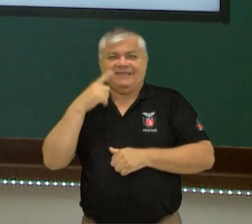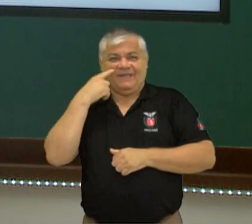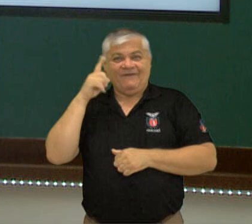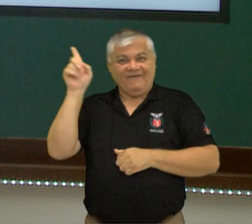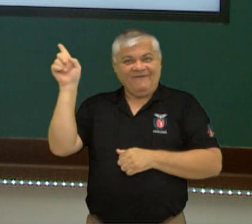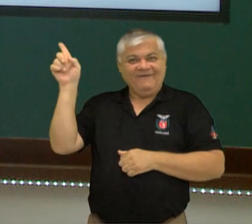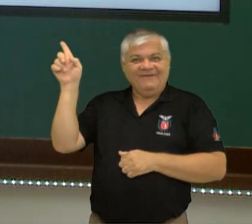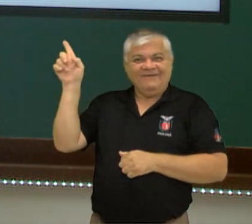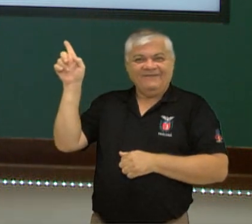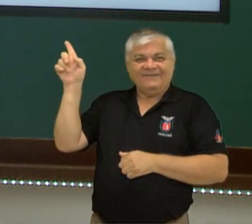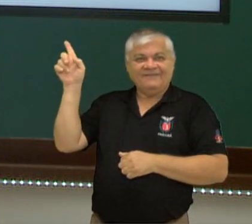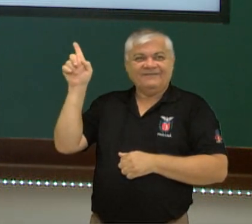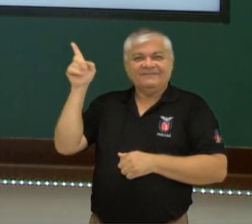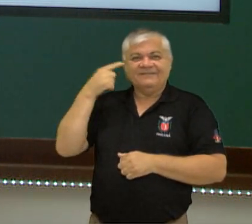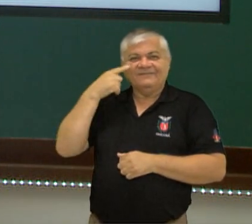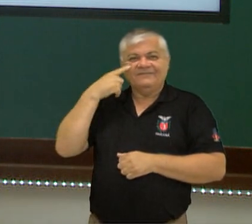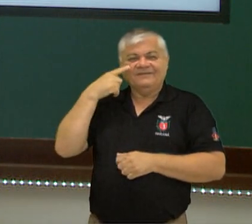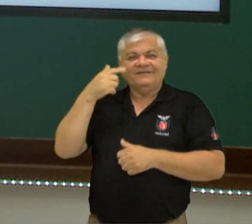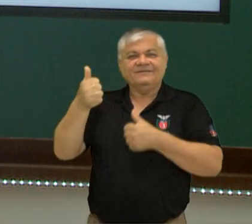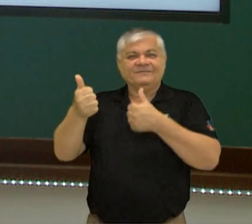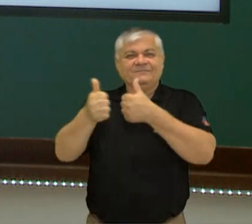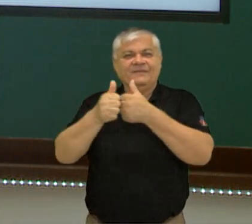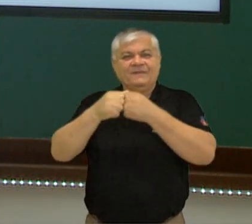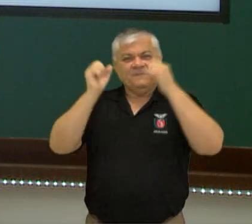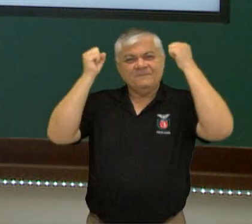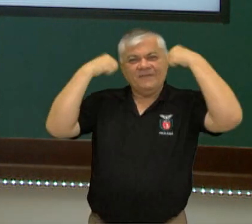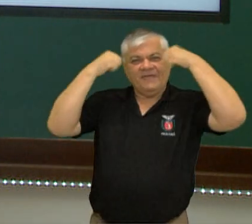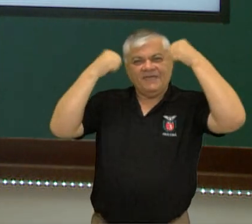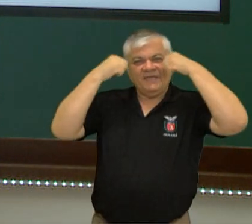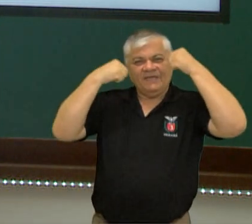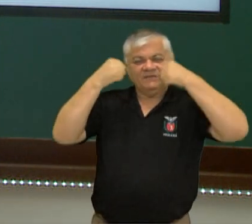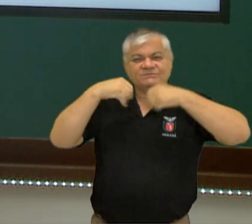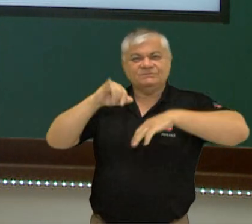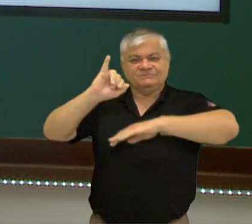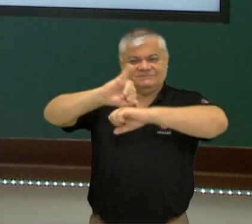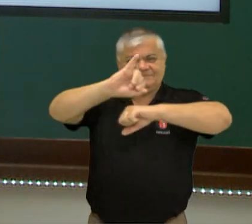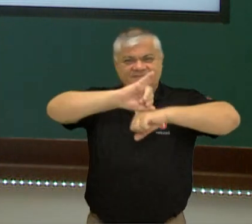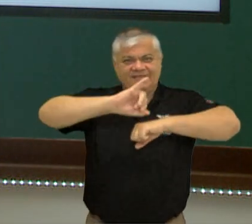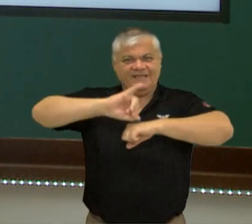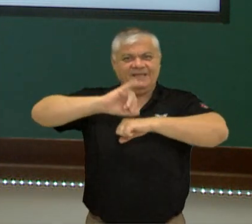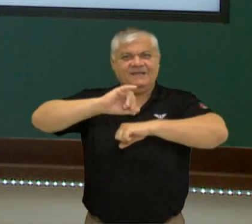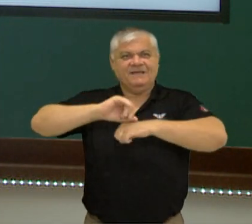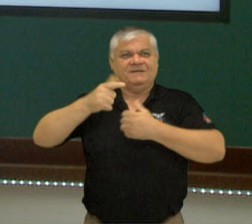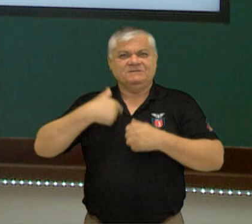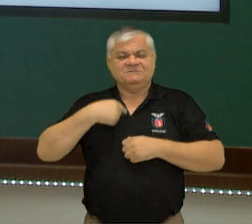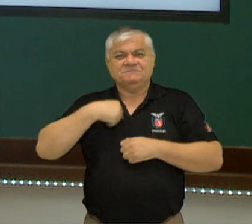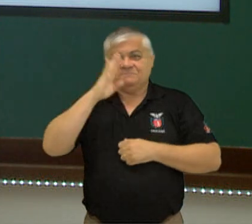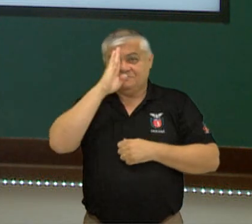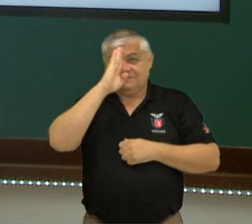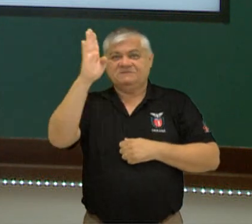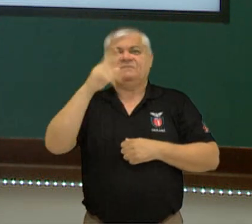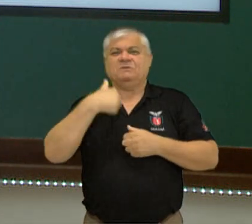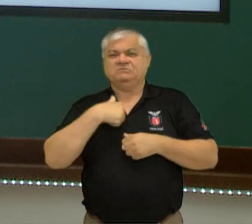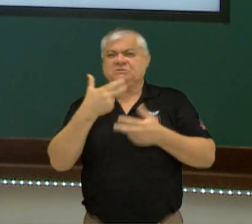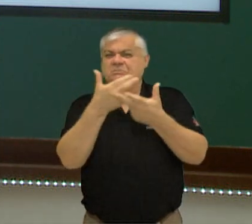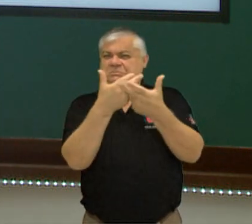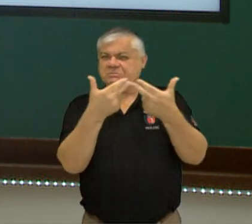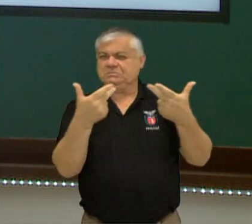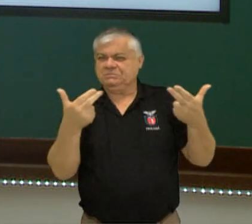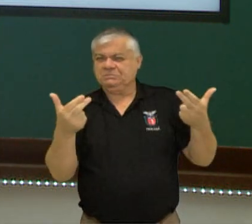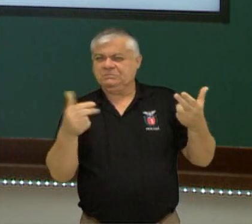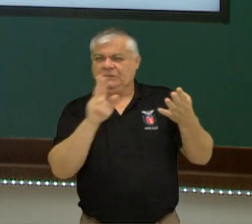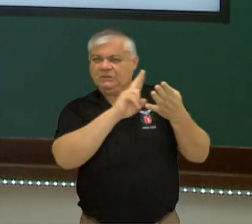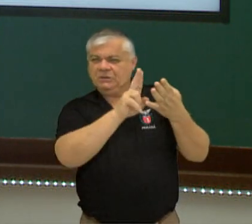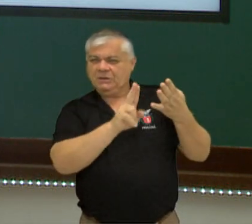América Central, uma parte aqui no sul do México, as principais cidades, né, como por exemplo Tikal, Chichén Itzá, nós vamos ter